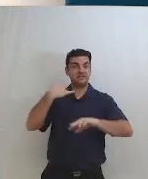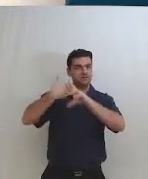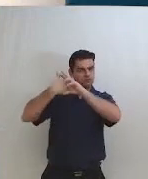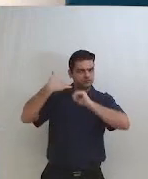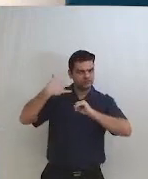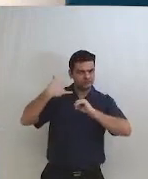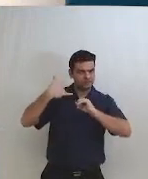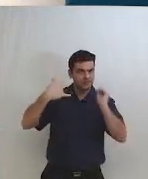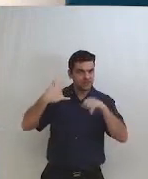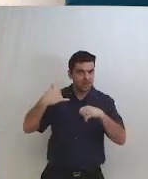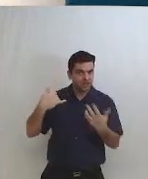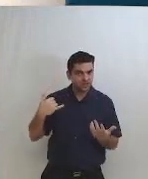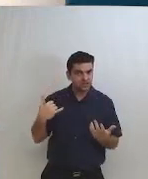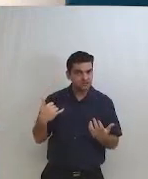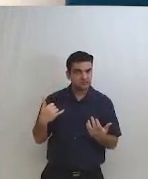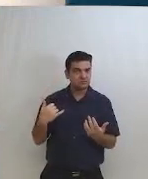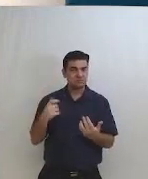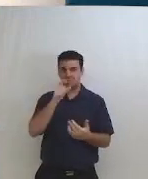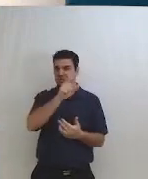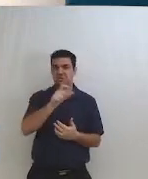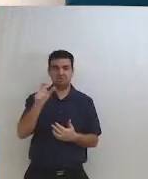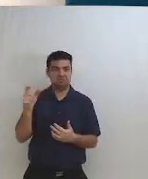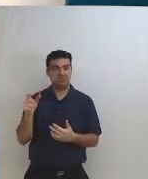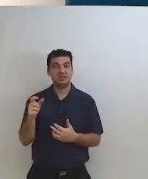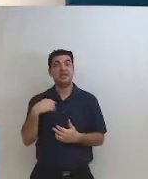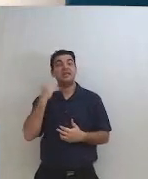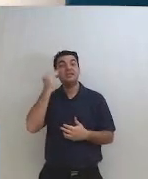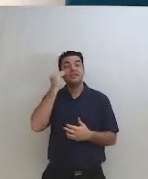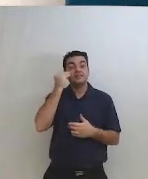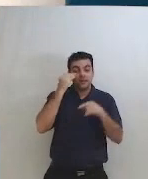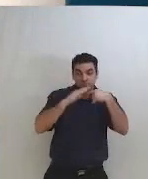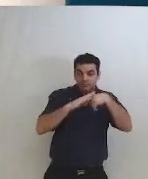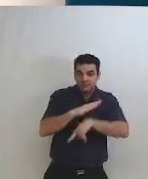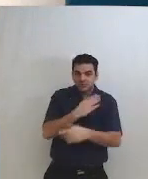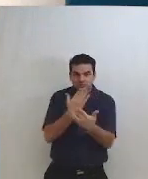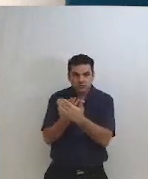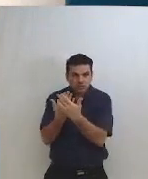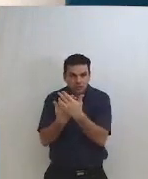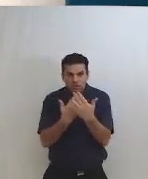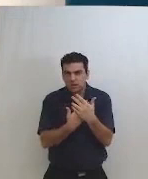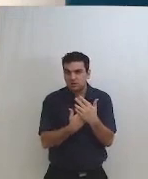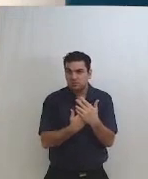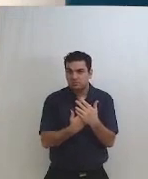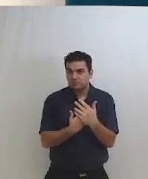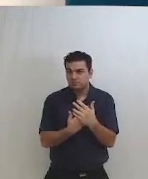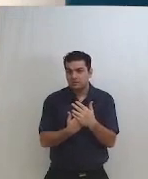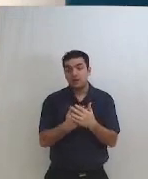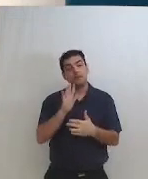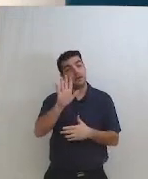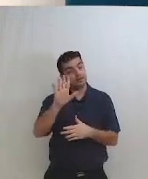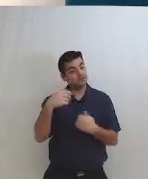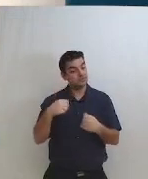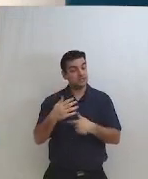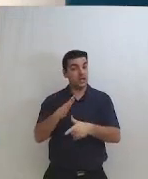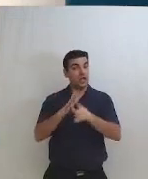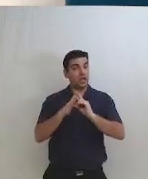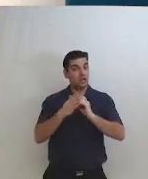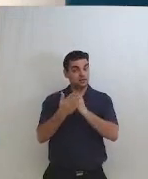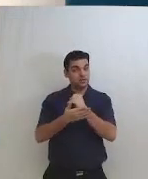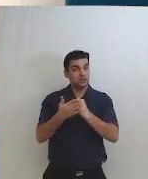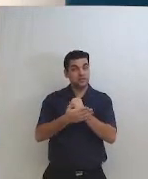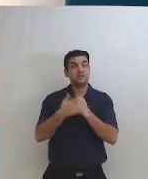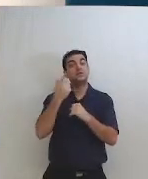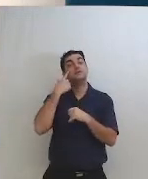das comunicações, como forma de aprofundamento das investigações policiais, desde que acompanhada de outros elementos que confirmem a necessidade da